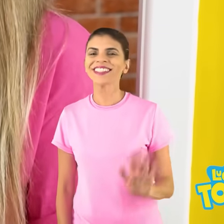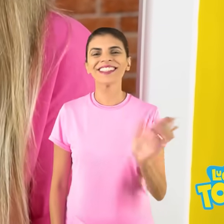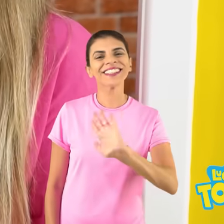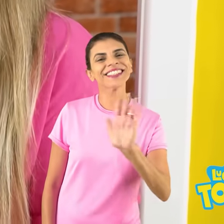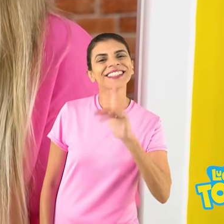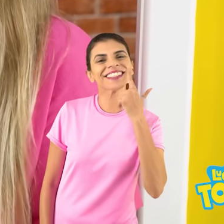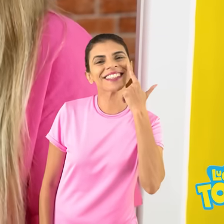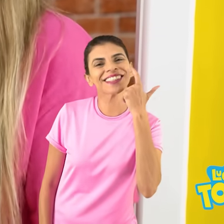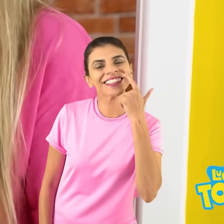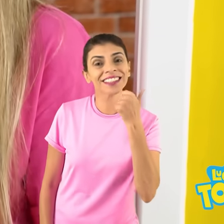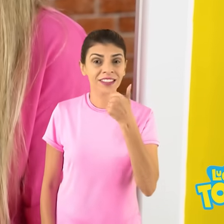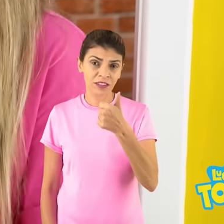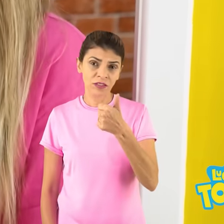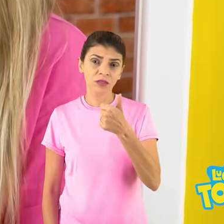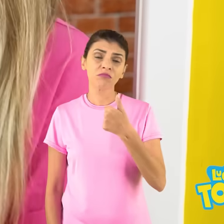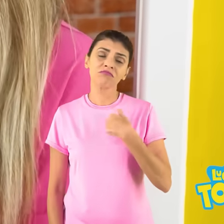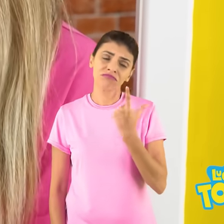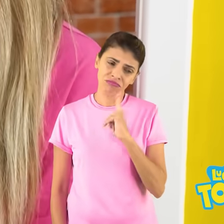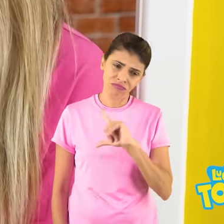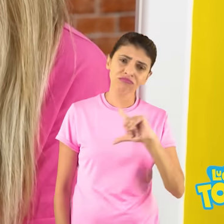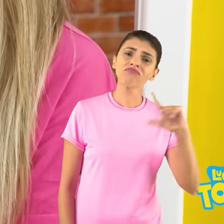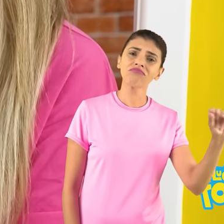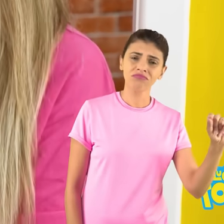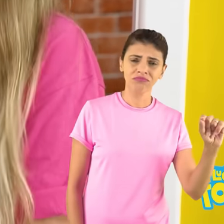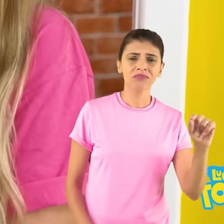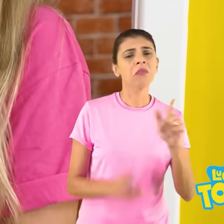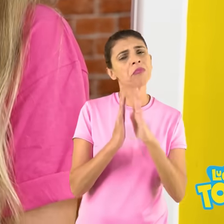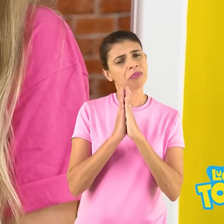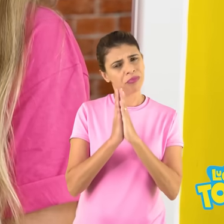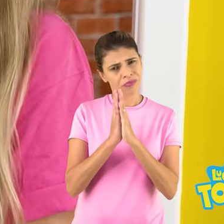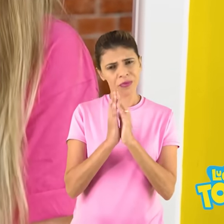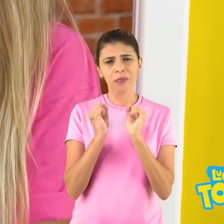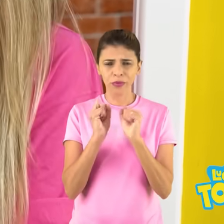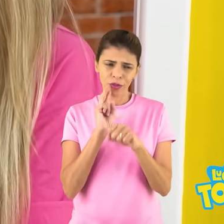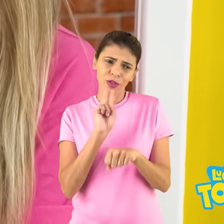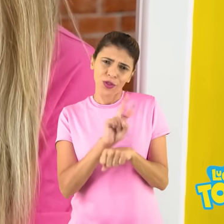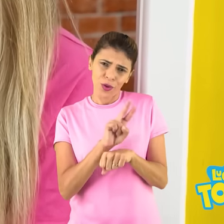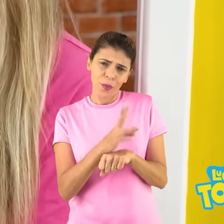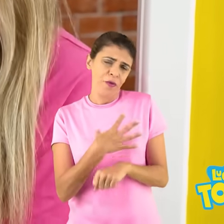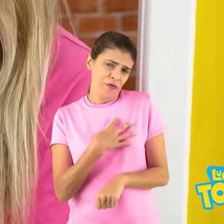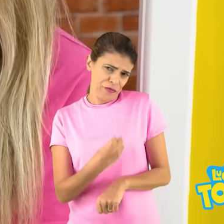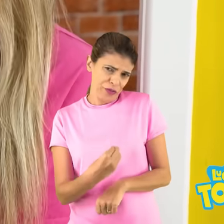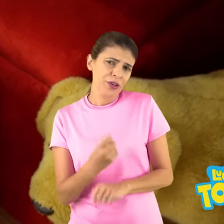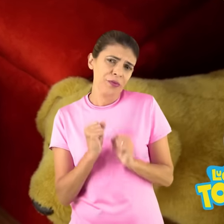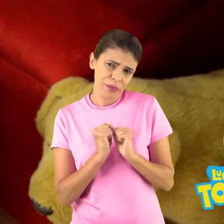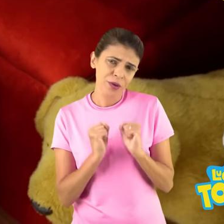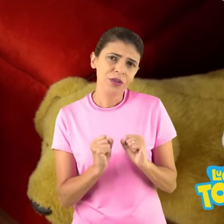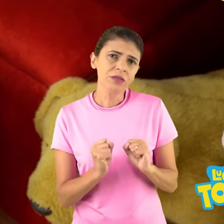Oi, Luccas. Eu preciso dar uma saidinha. Será que você pode tomar conta do meu filho pra mim?